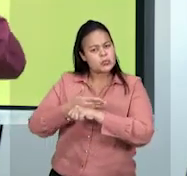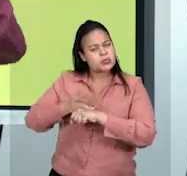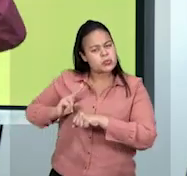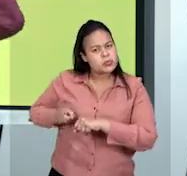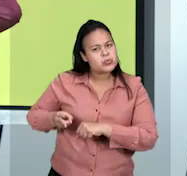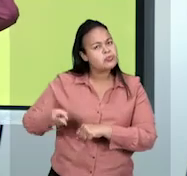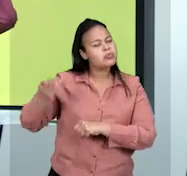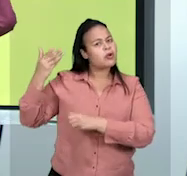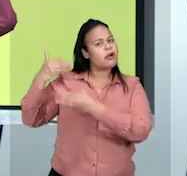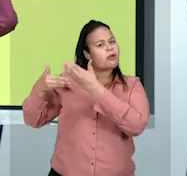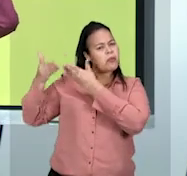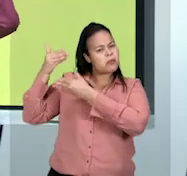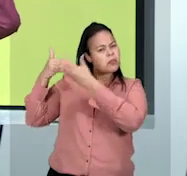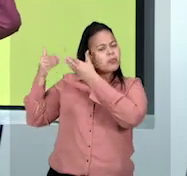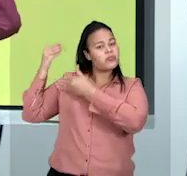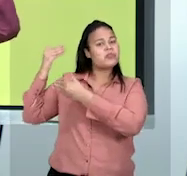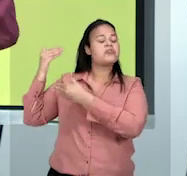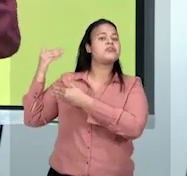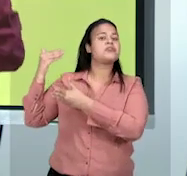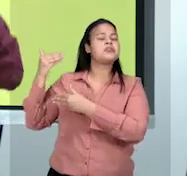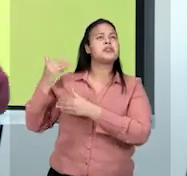lá de